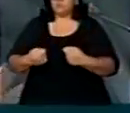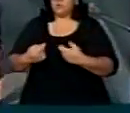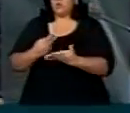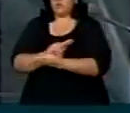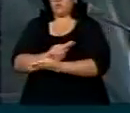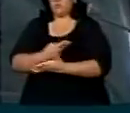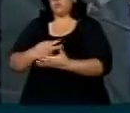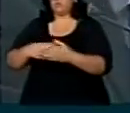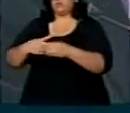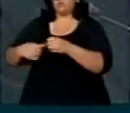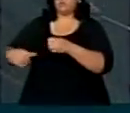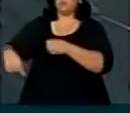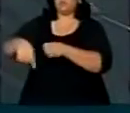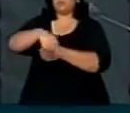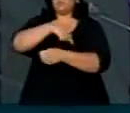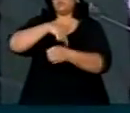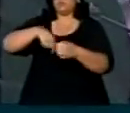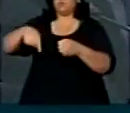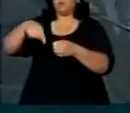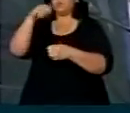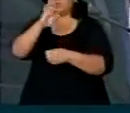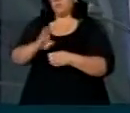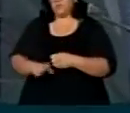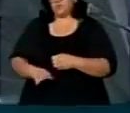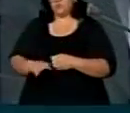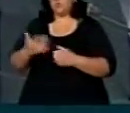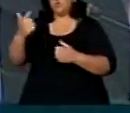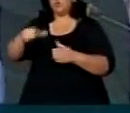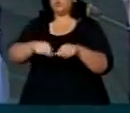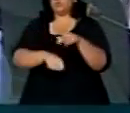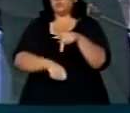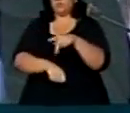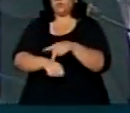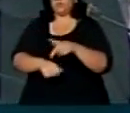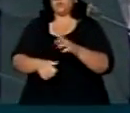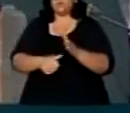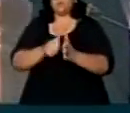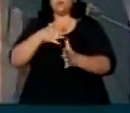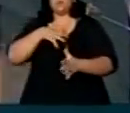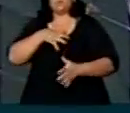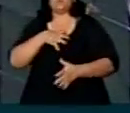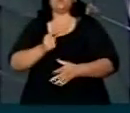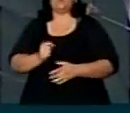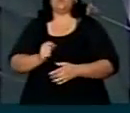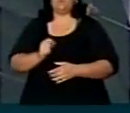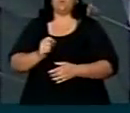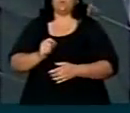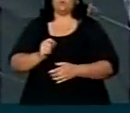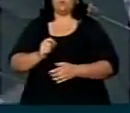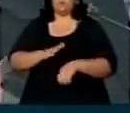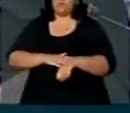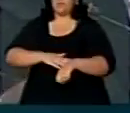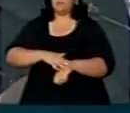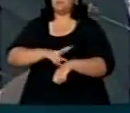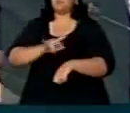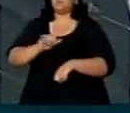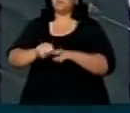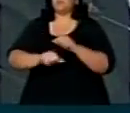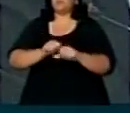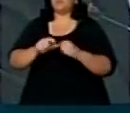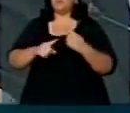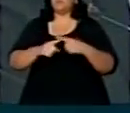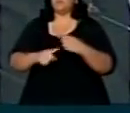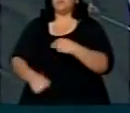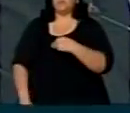acontece ao redor do Brasil. E a primeira sensação que eu tenho de que esse tempo vai mudar é que o